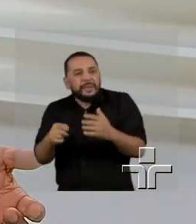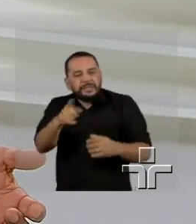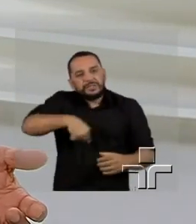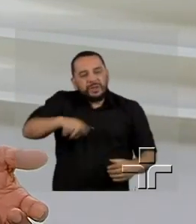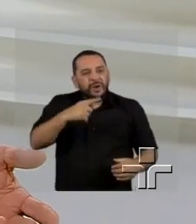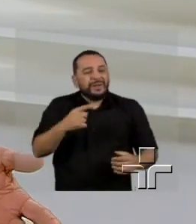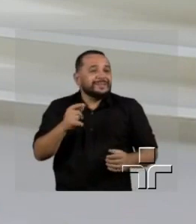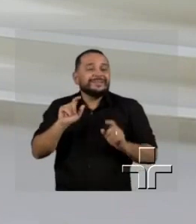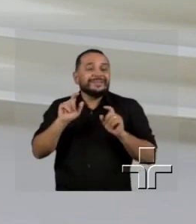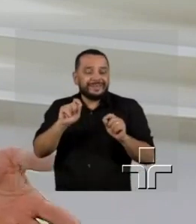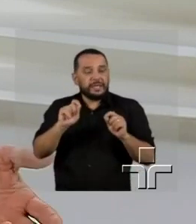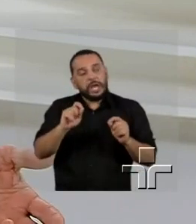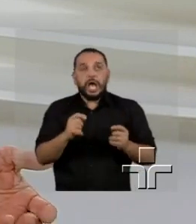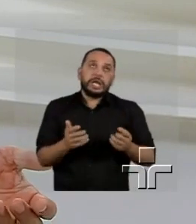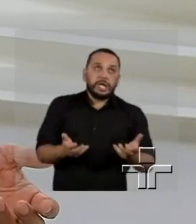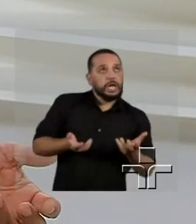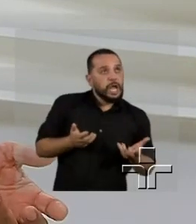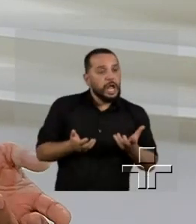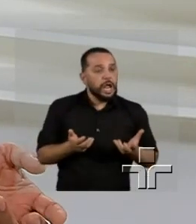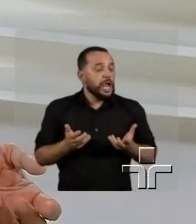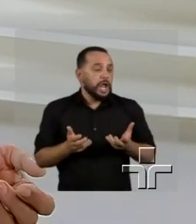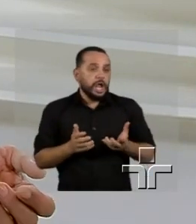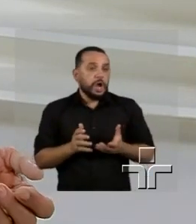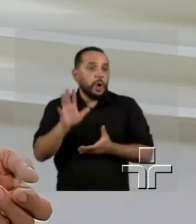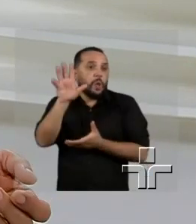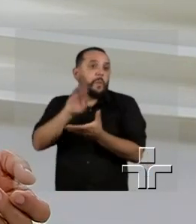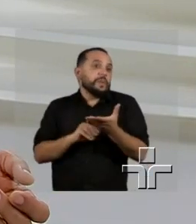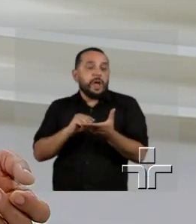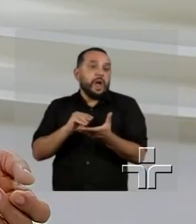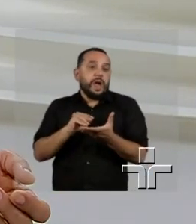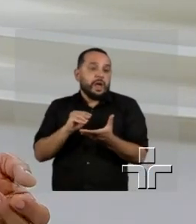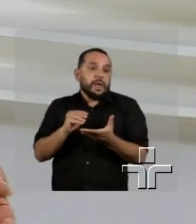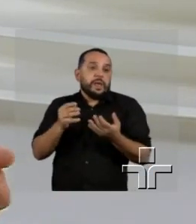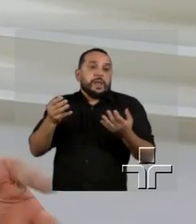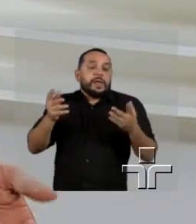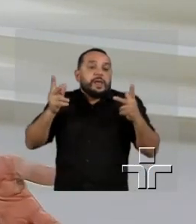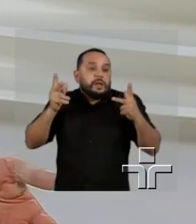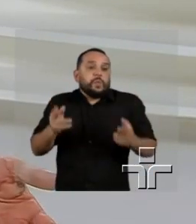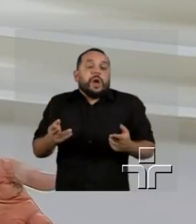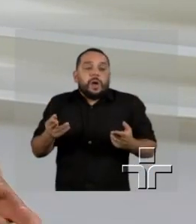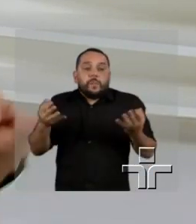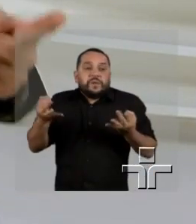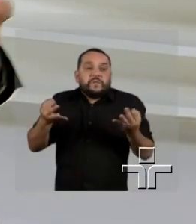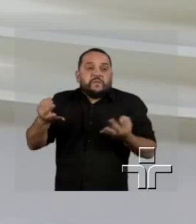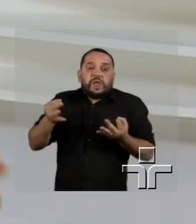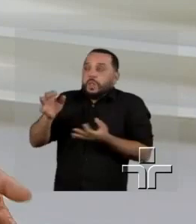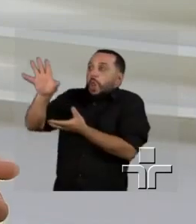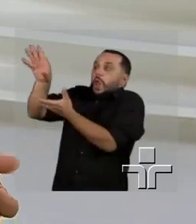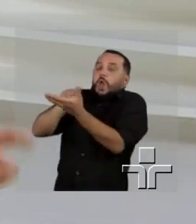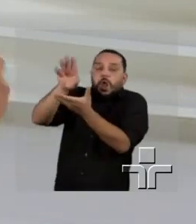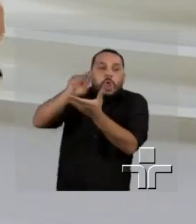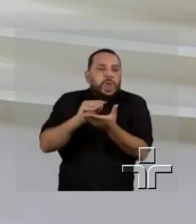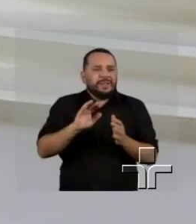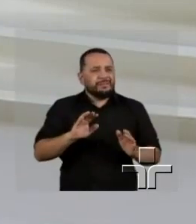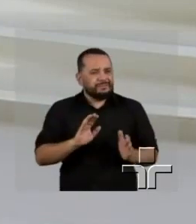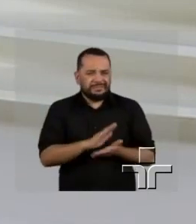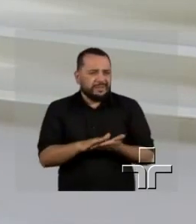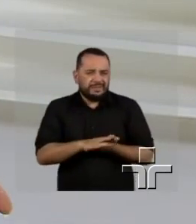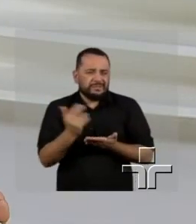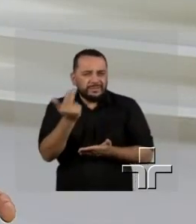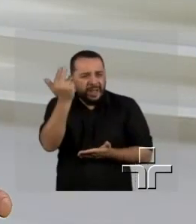de comunismo, socialismo com demagogia, porque é muito fácil você usar o senhor, de fato, vê forças